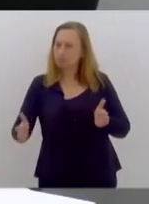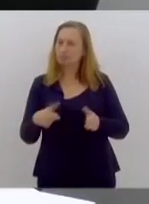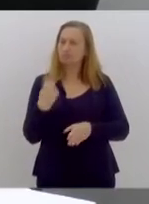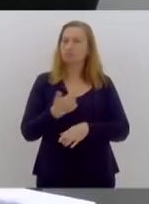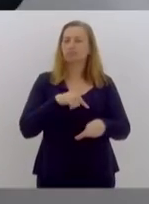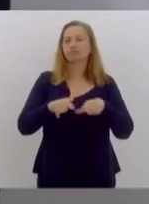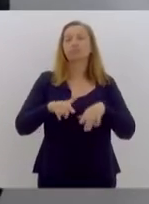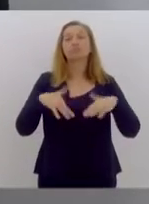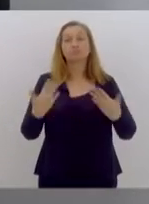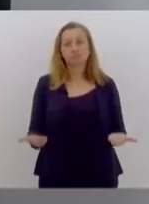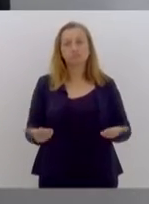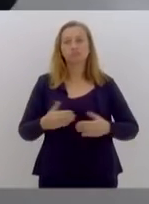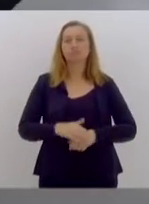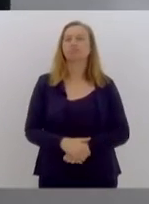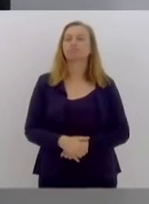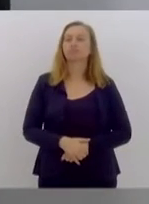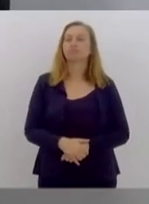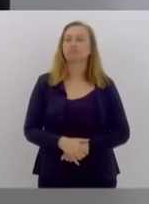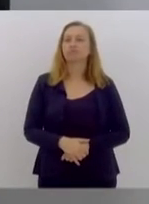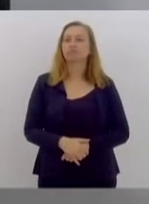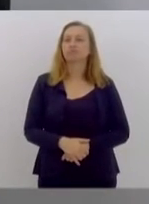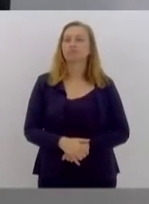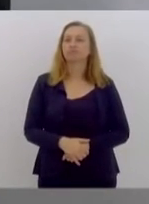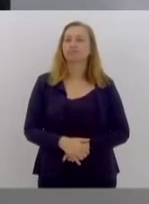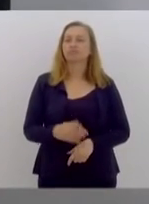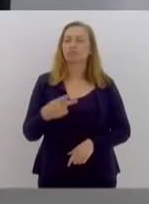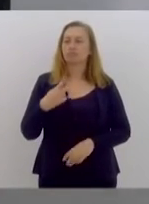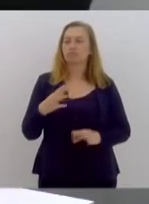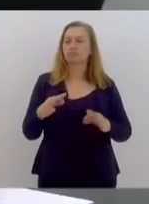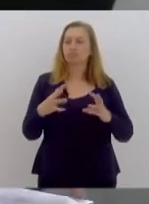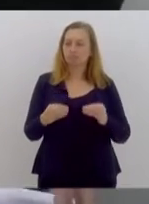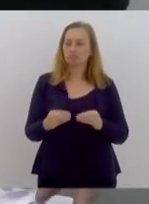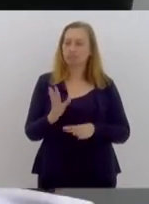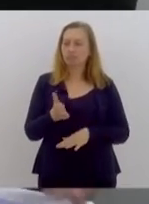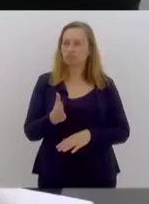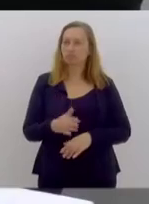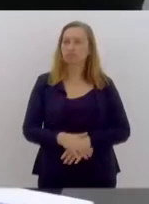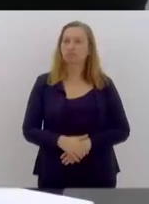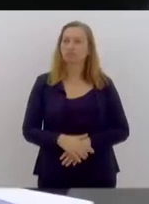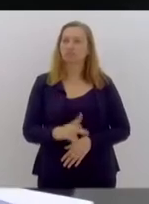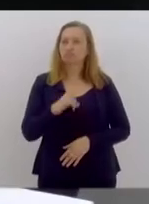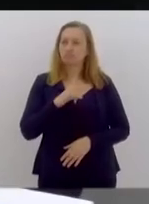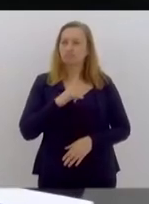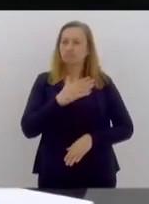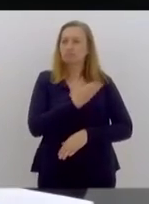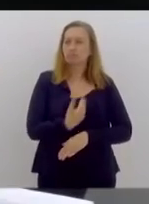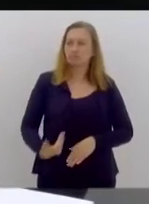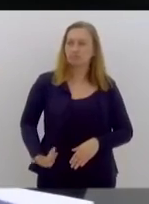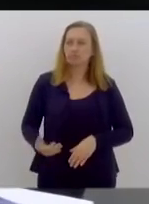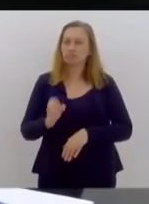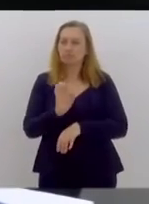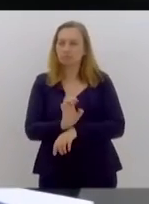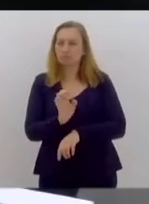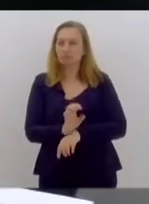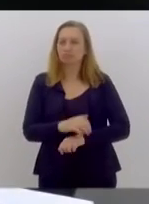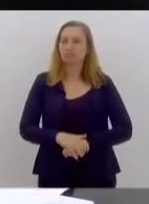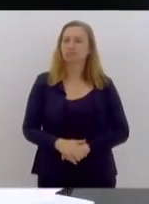enfim então e aí tem recomendações a todos os órgãos que Nós já tínhamos falado aqui ao próprio Governo do Estado